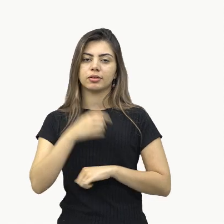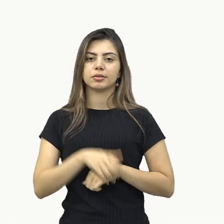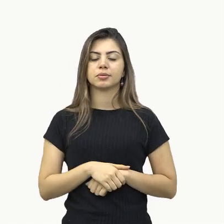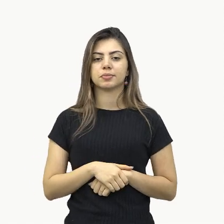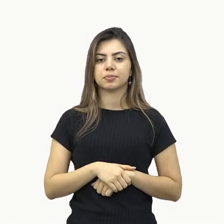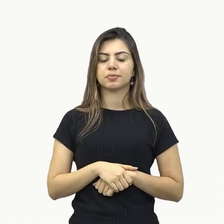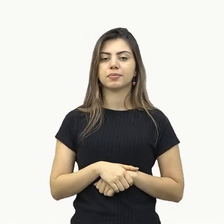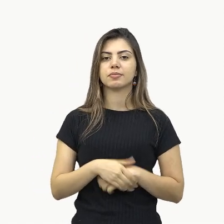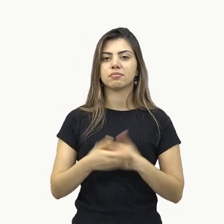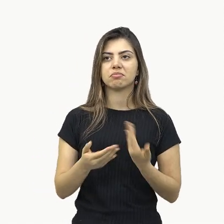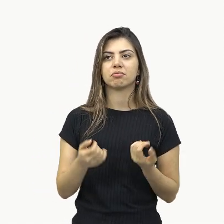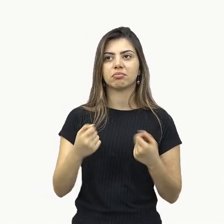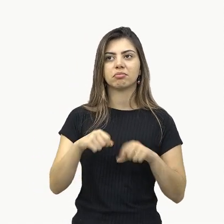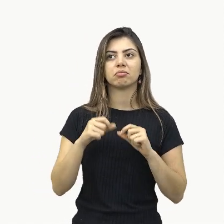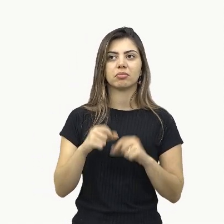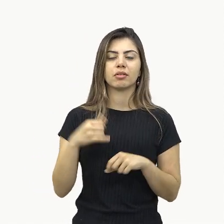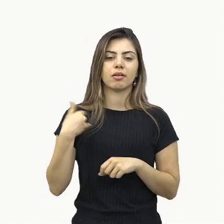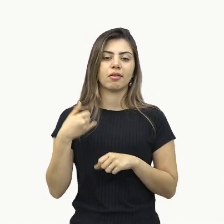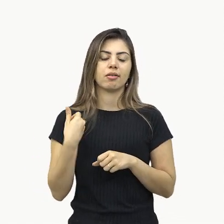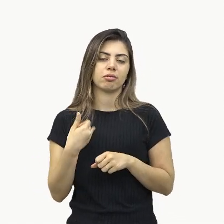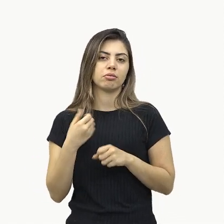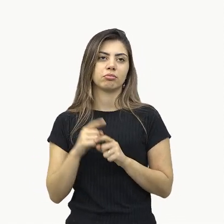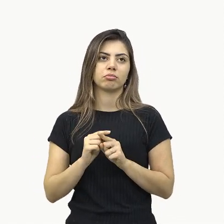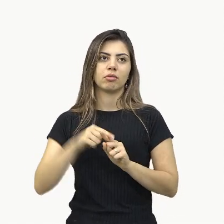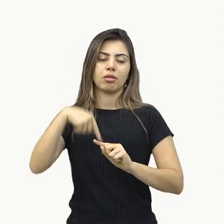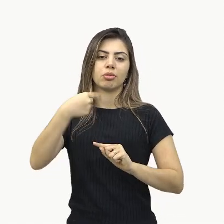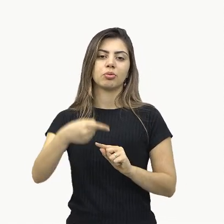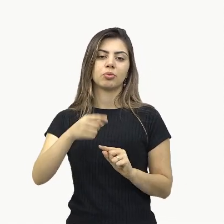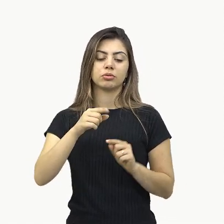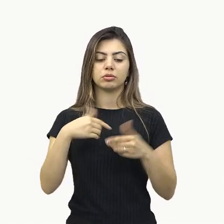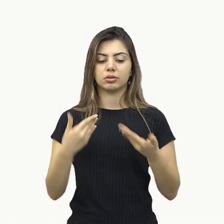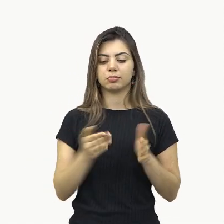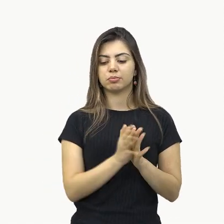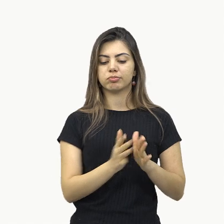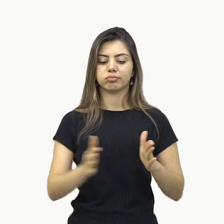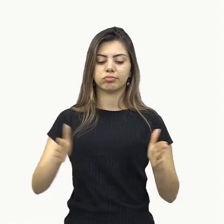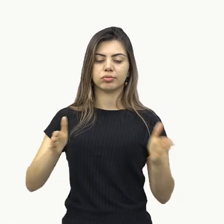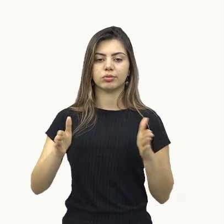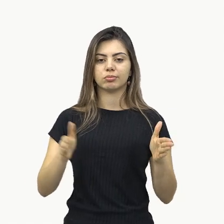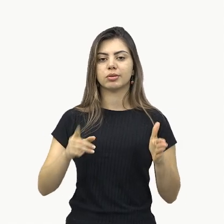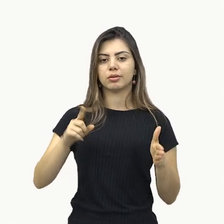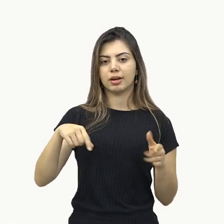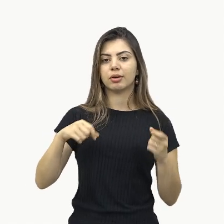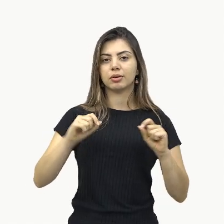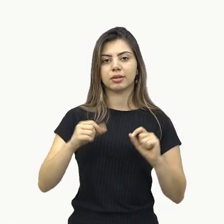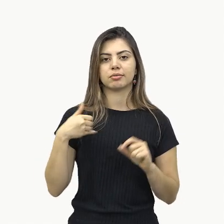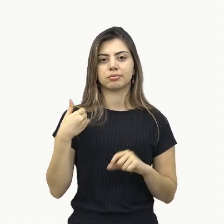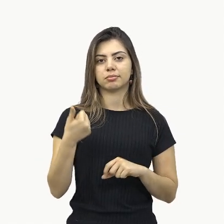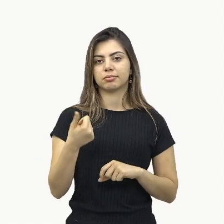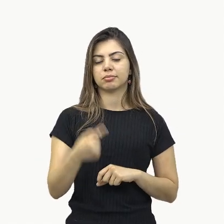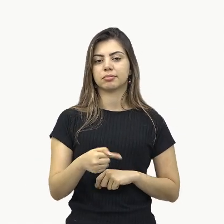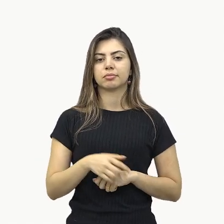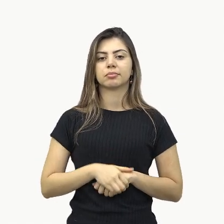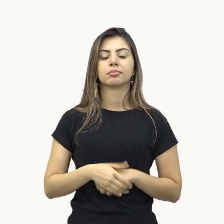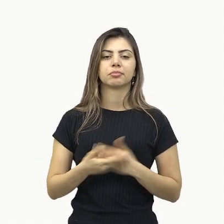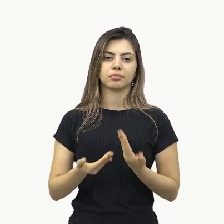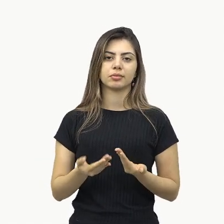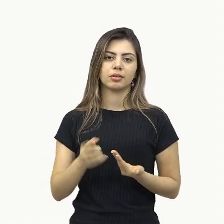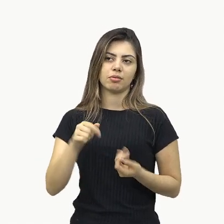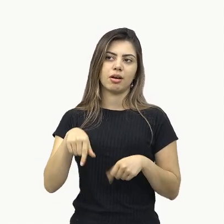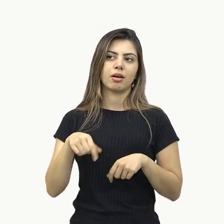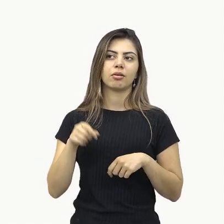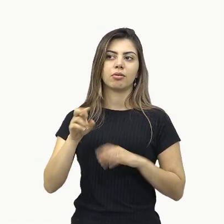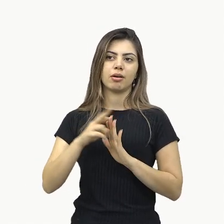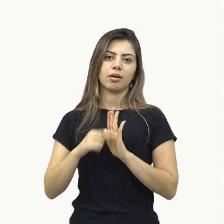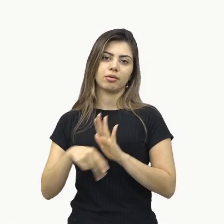seu aniversário até o seu próximo aniversário, esse período todo é o período de 17 anos. Então é mais ou menos nesse sentido,